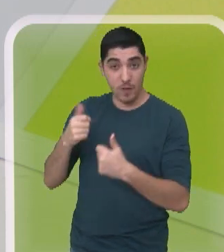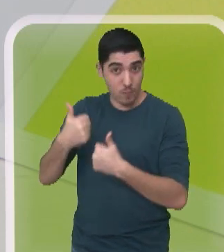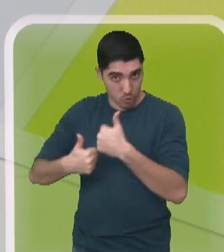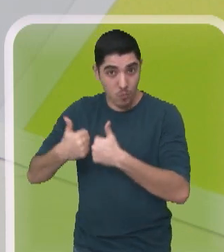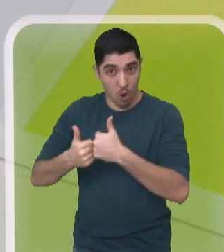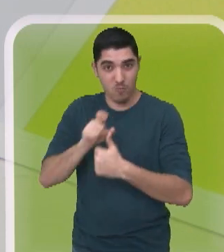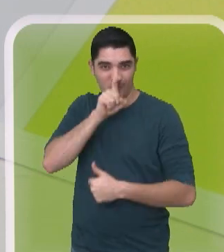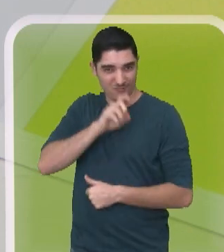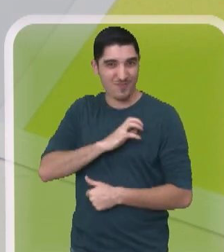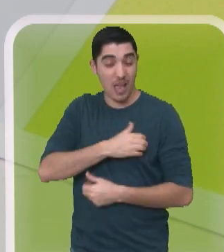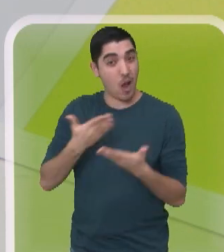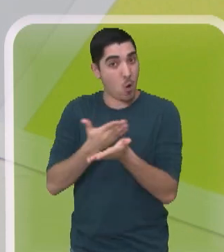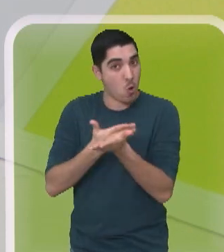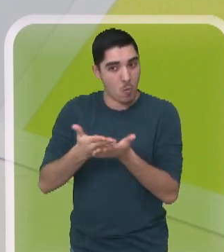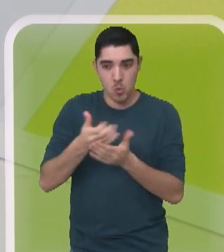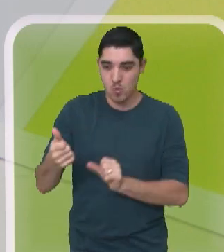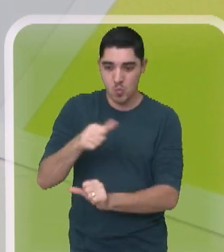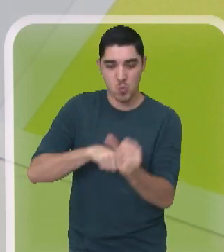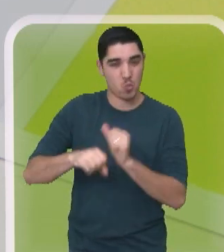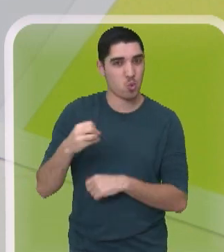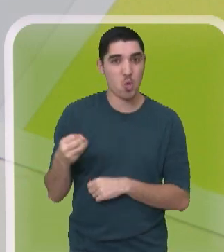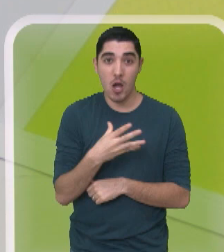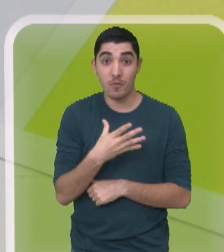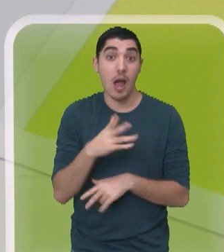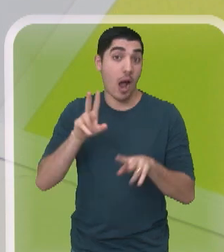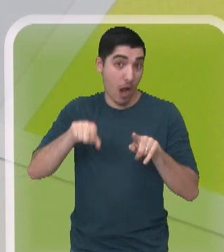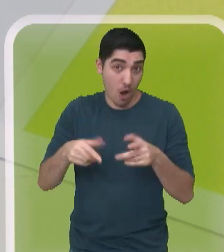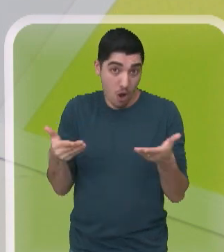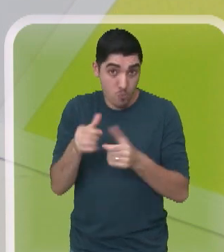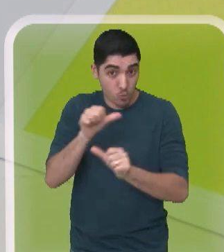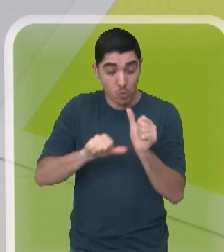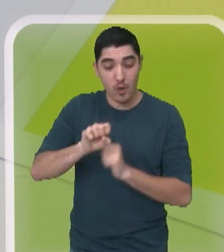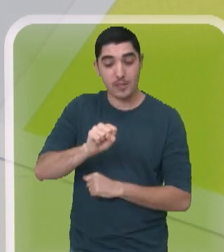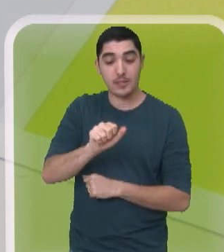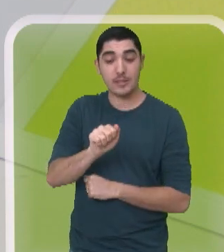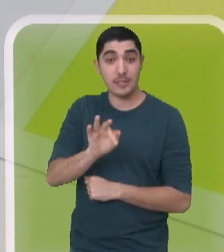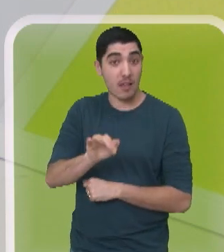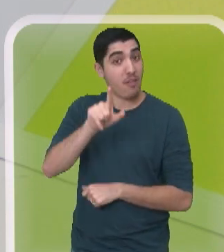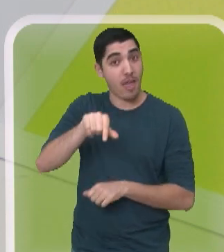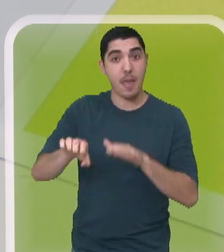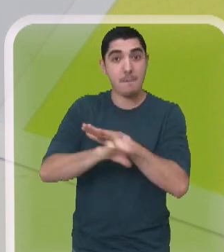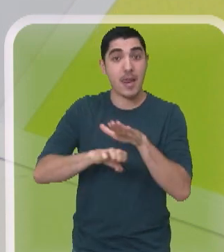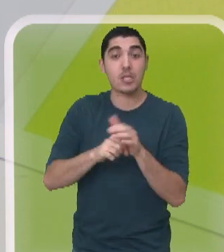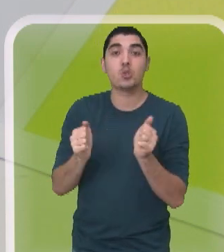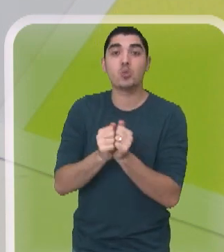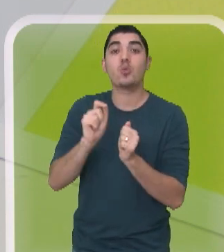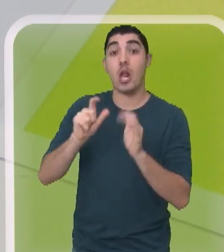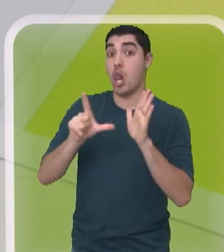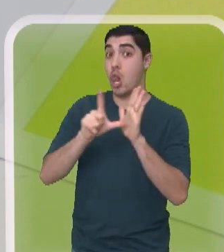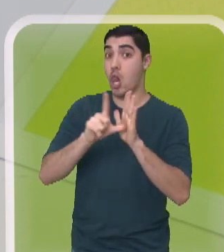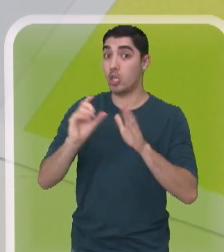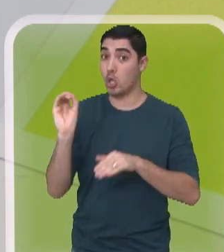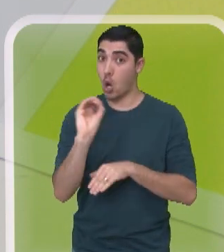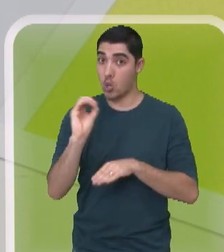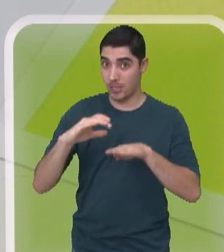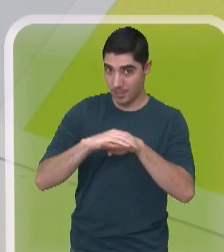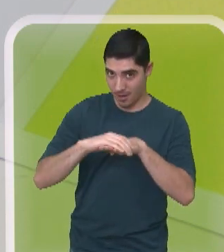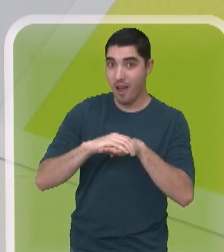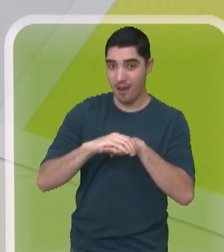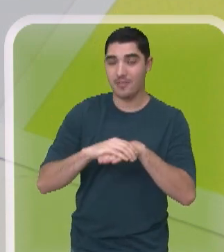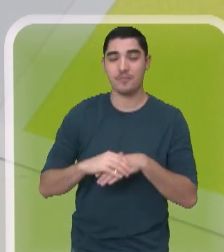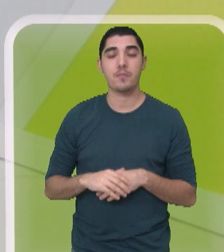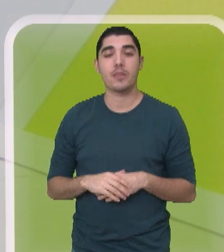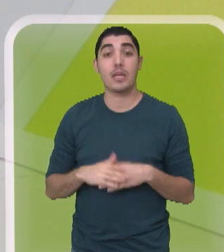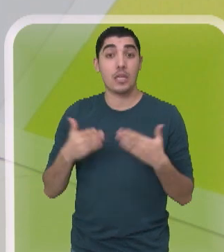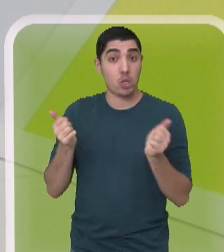que começou uma nova era, agora como uma SAF, que terá o comando do Grupo Oscar, como o gestor do clube. E aqui,